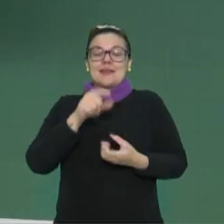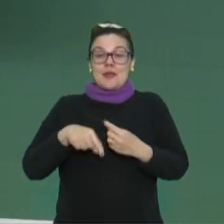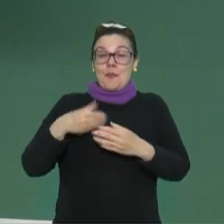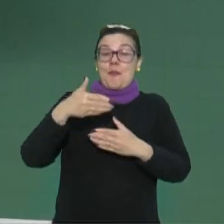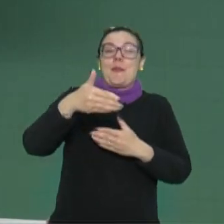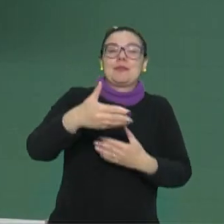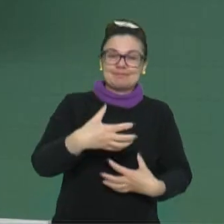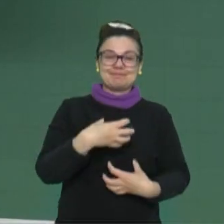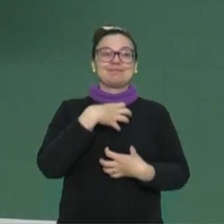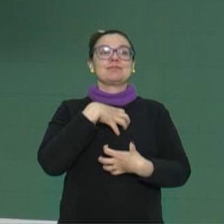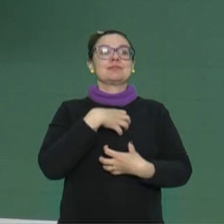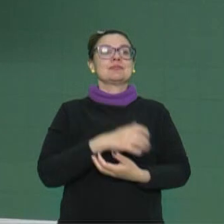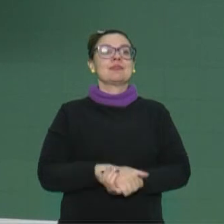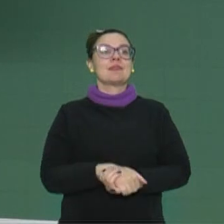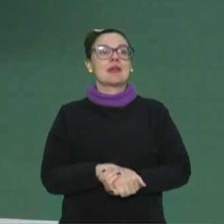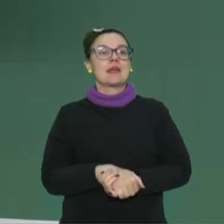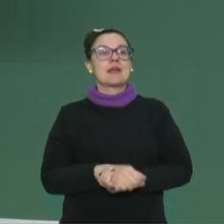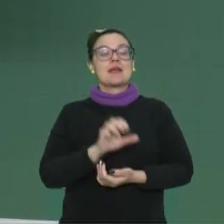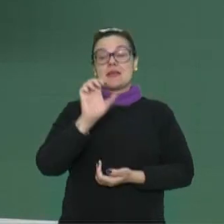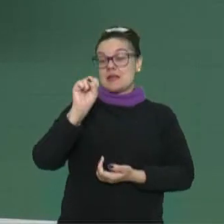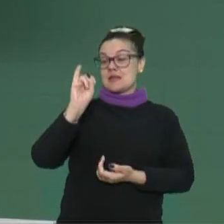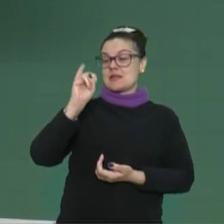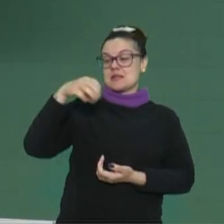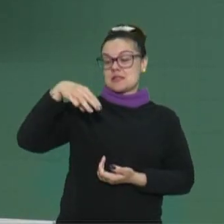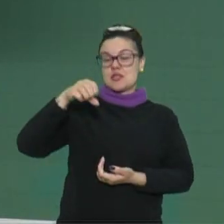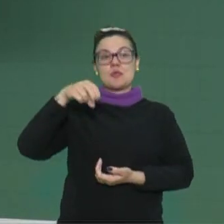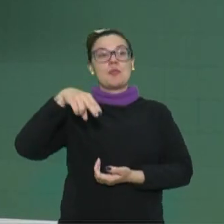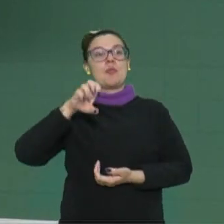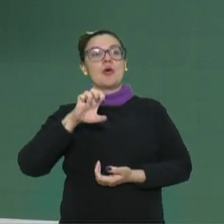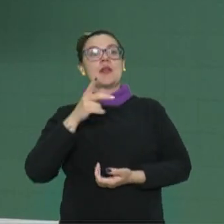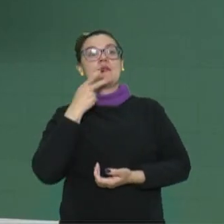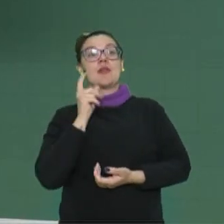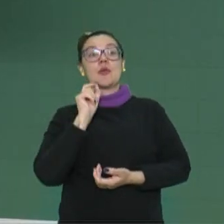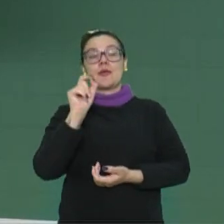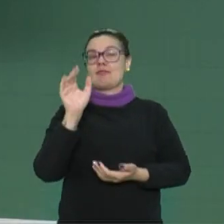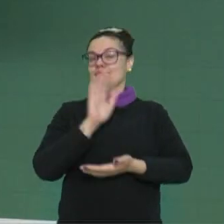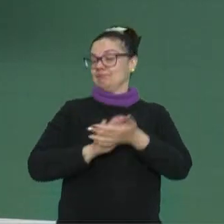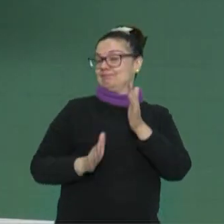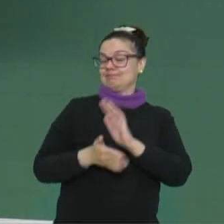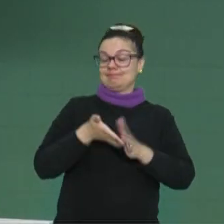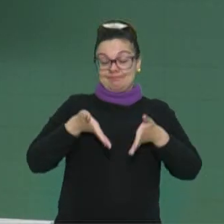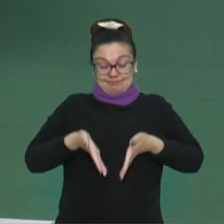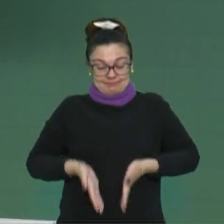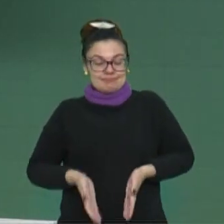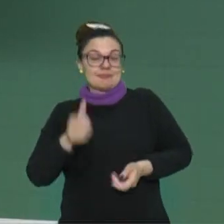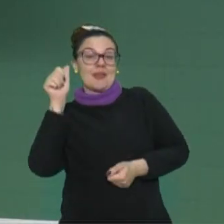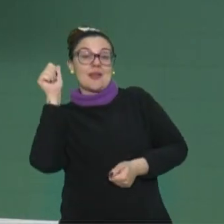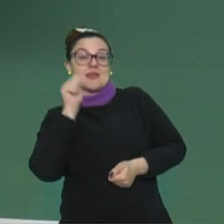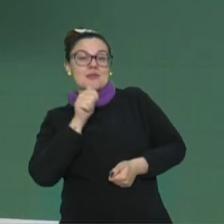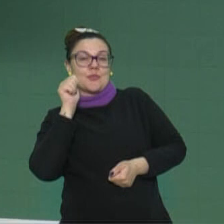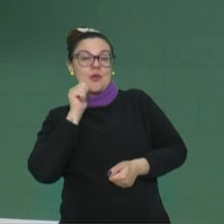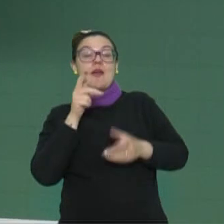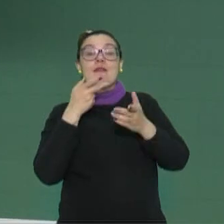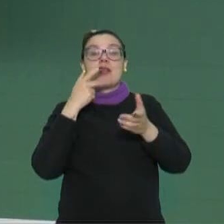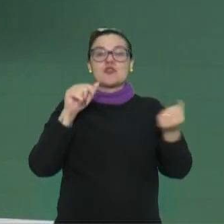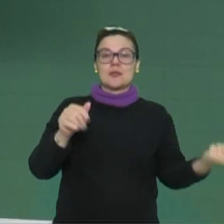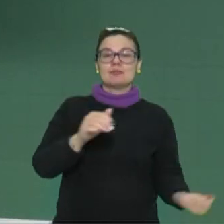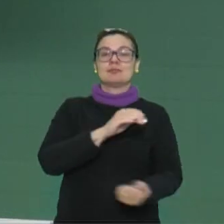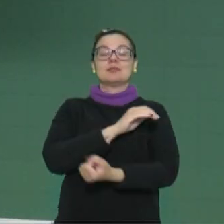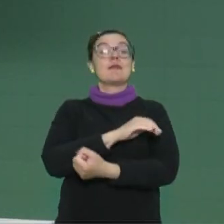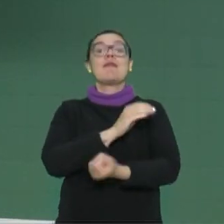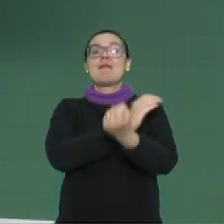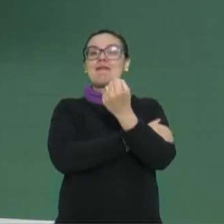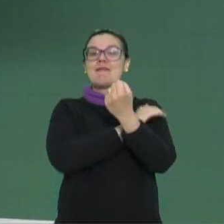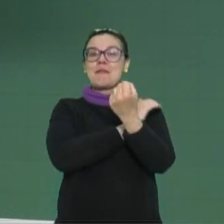dali. Simone de Beauvoir, Ninguém Nasce Mulher, uma reflexão entre a reflexão feminista que